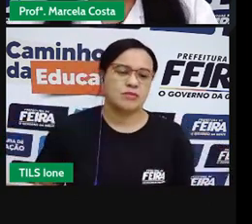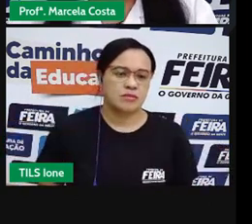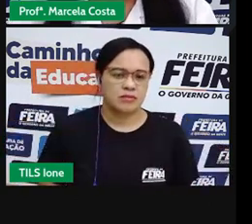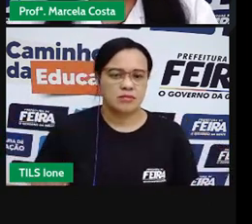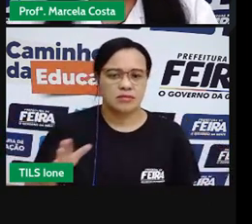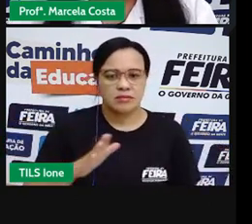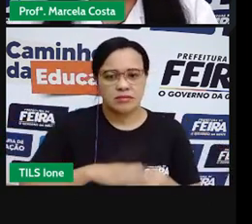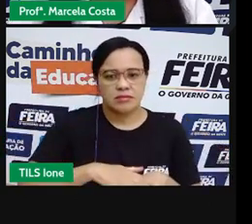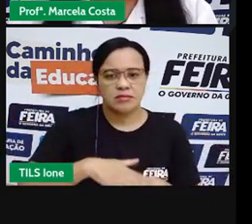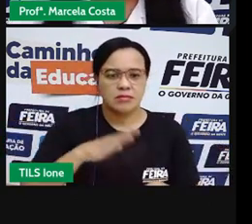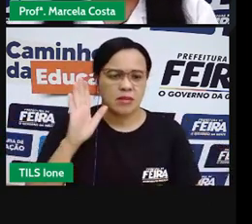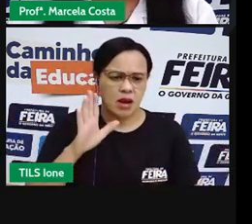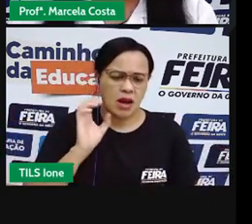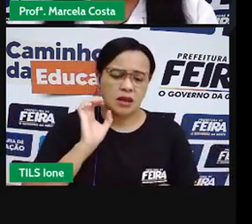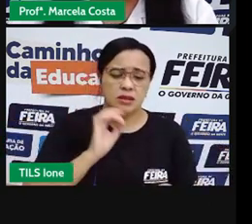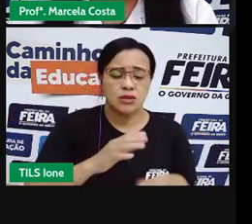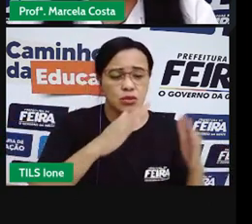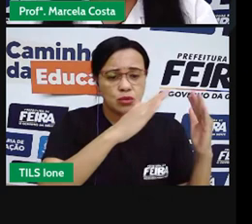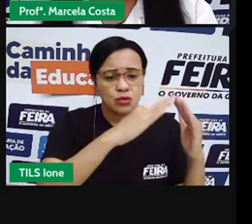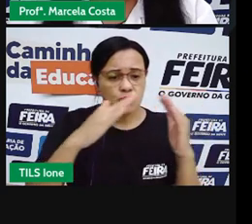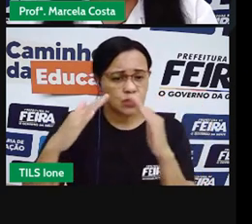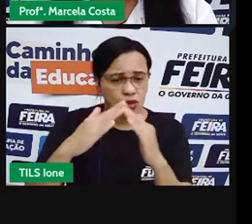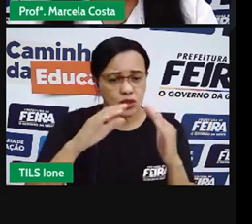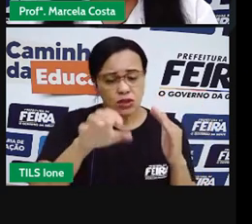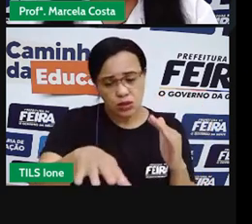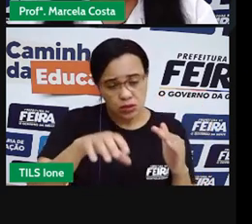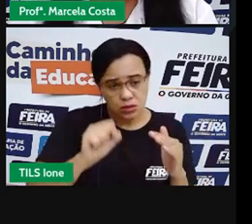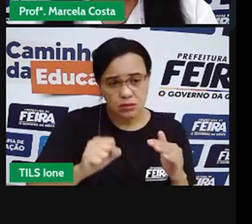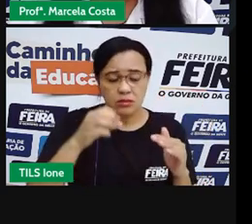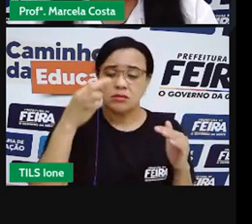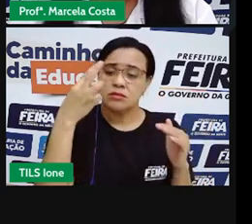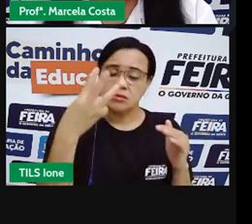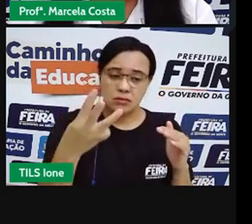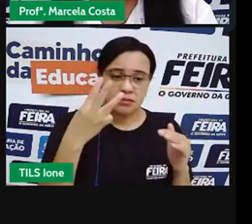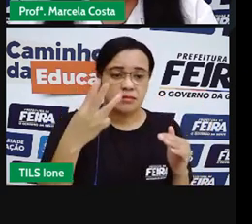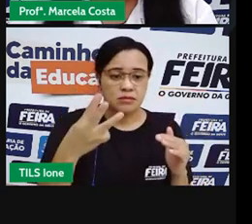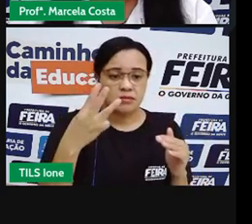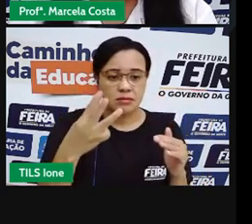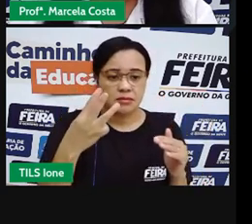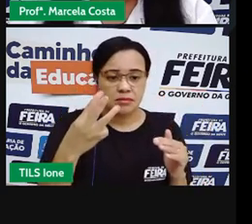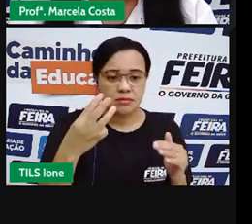mas o vizinho pegou 3 ovos.